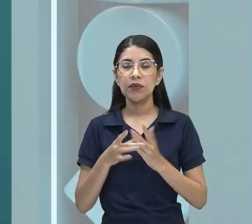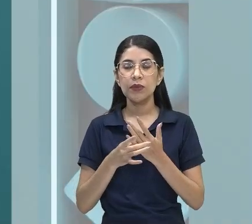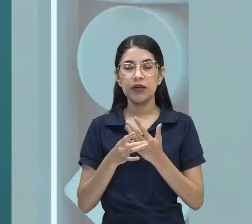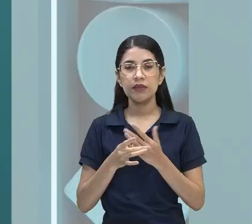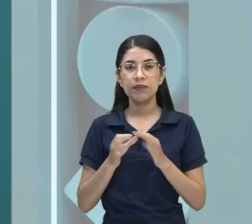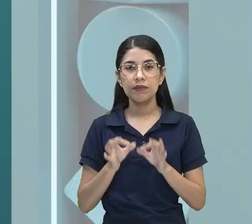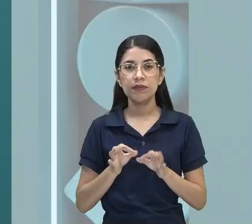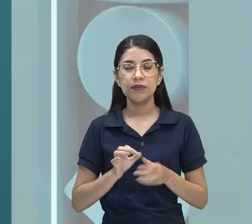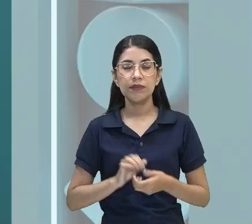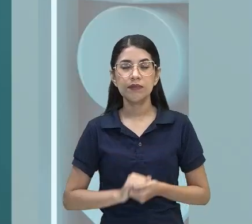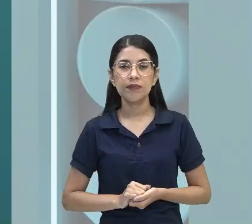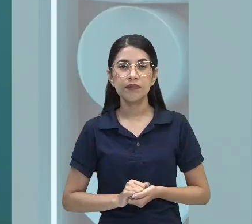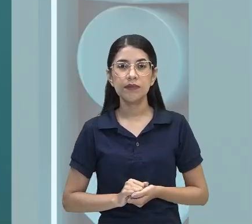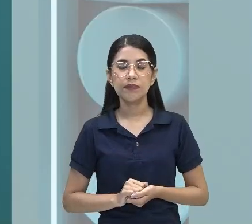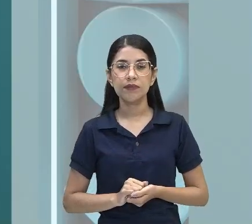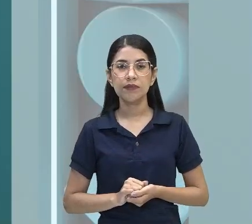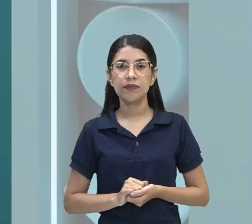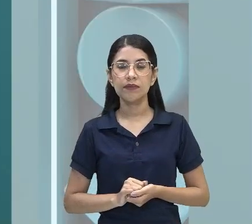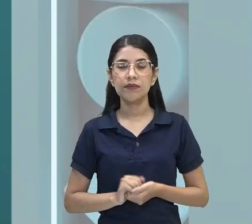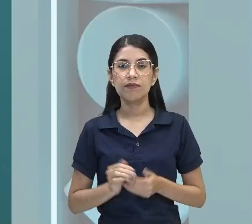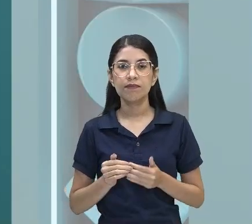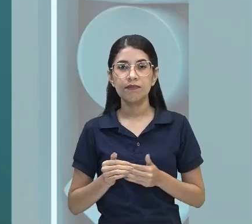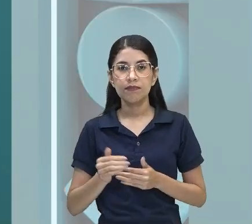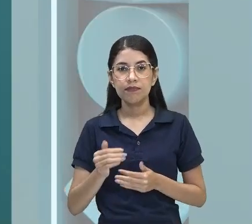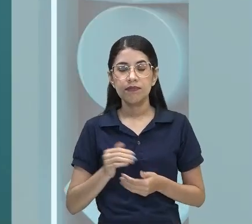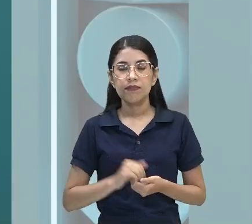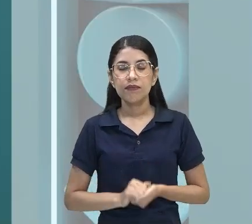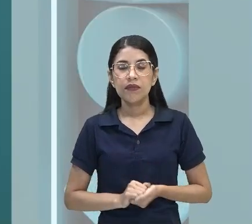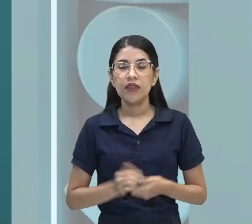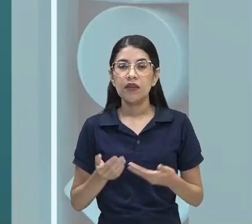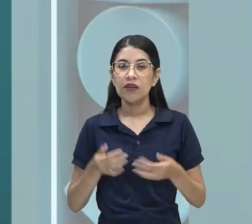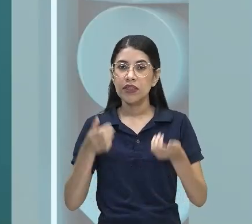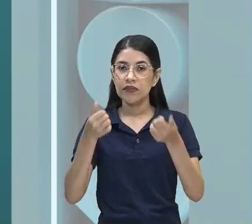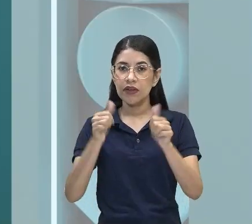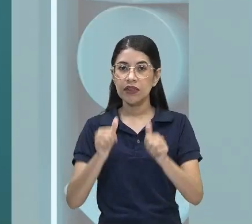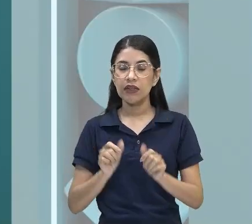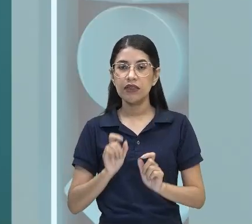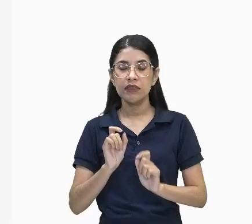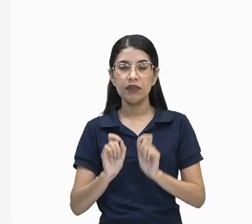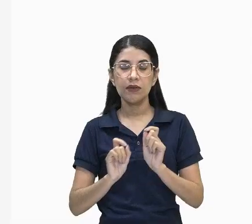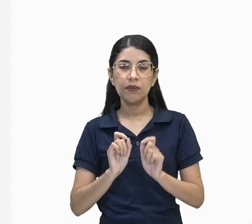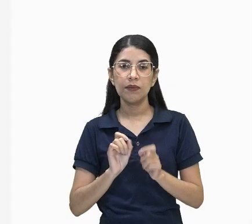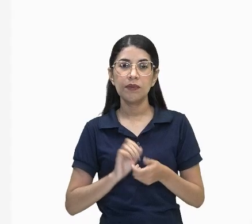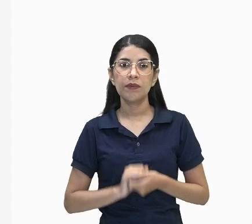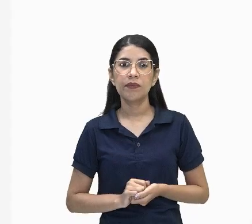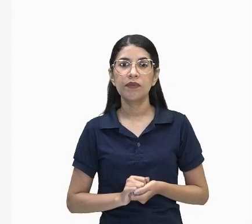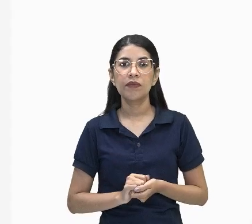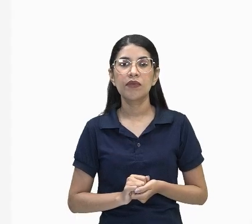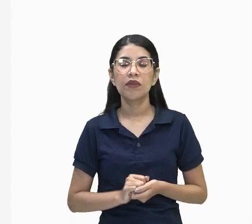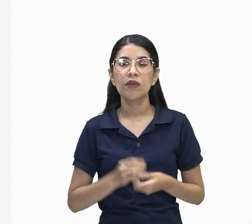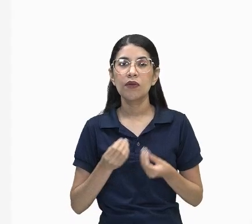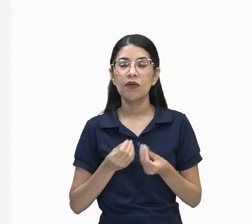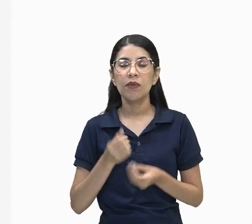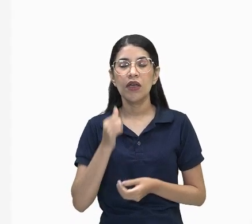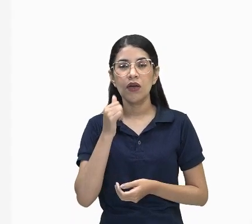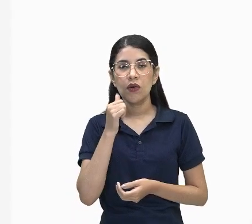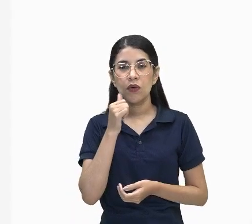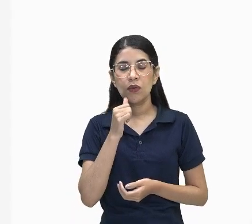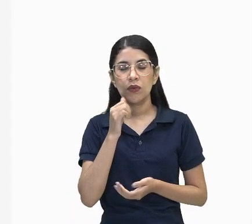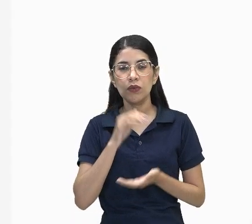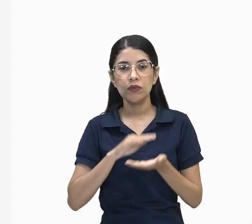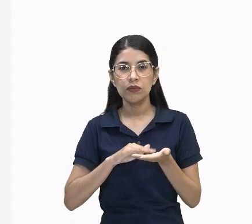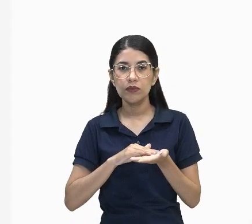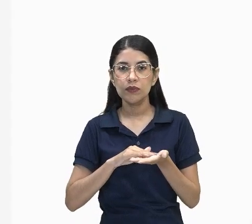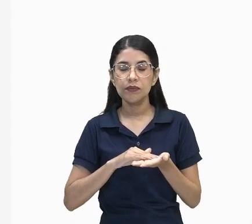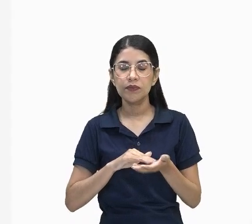realismo literário. Vamos seguir, então, analisando um pouco mais sobre esse conto. Então, quais